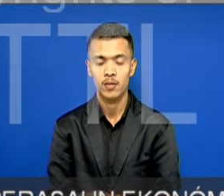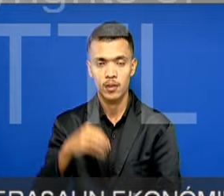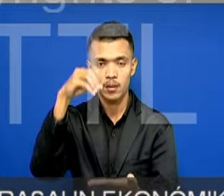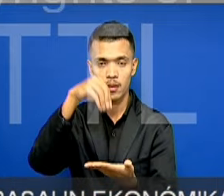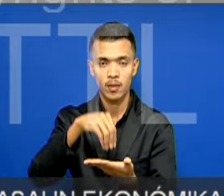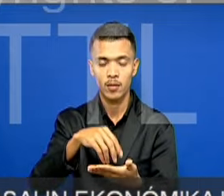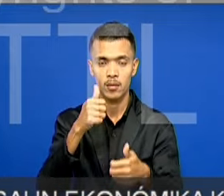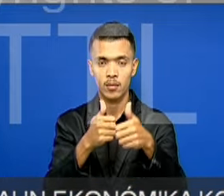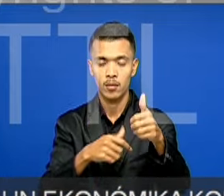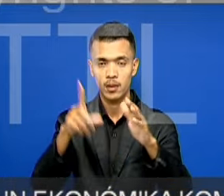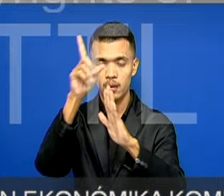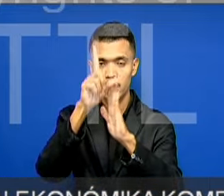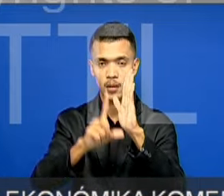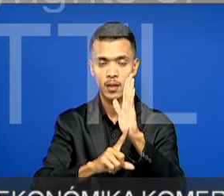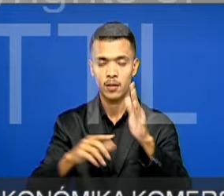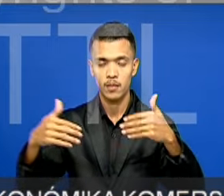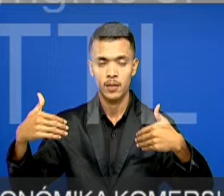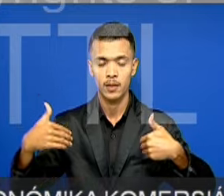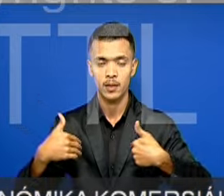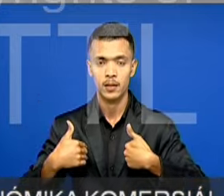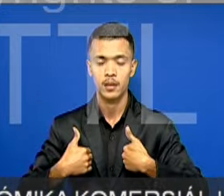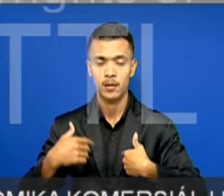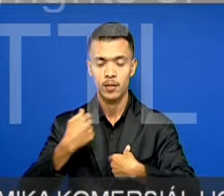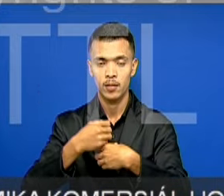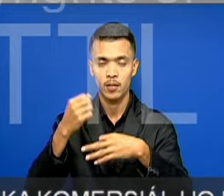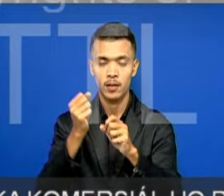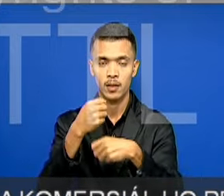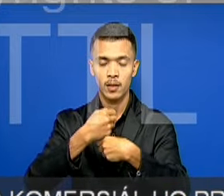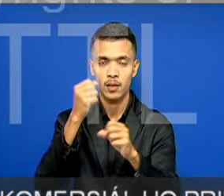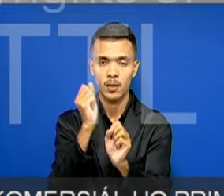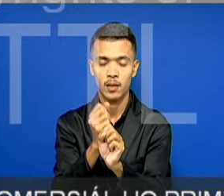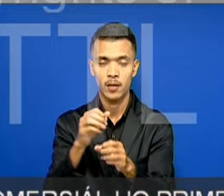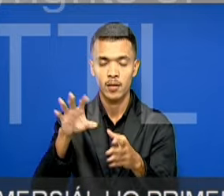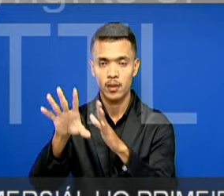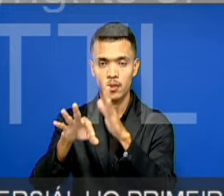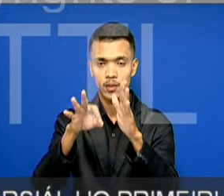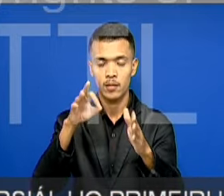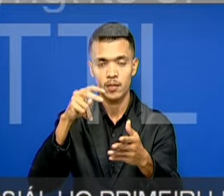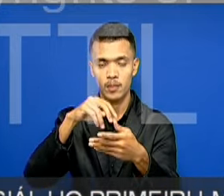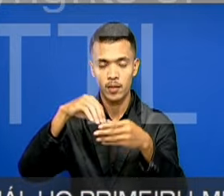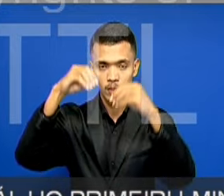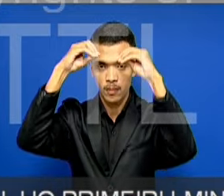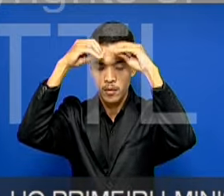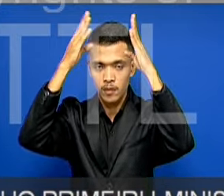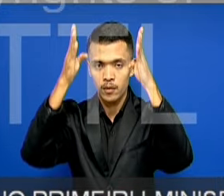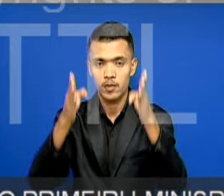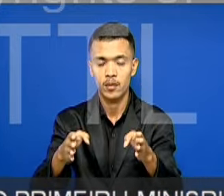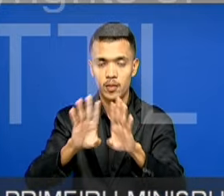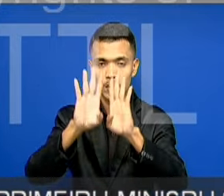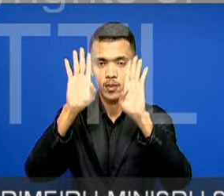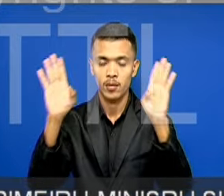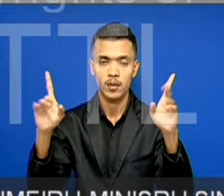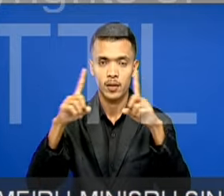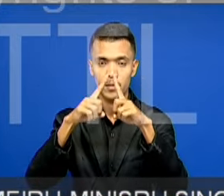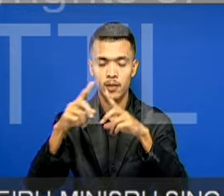tuir lei, decreto lei, tolo na beque vigor ela, rodi halo recrutamento para novos professores, loque para público.